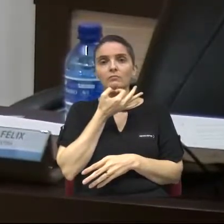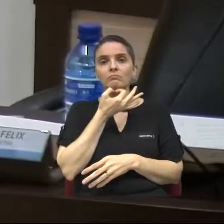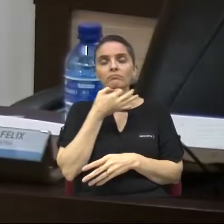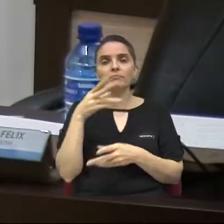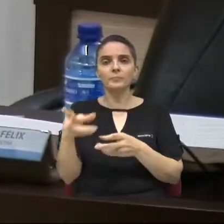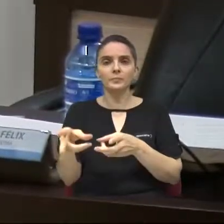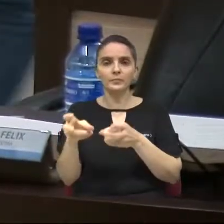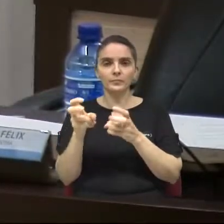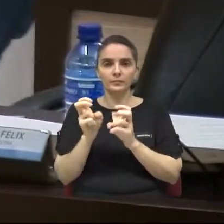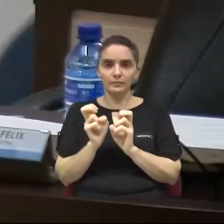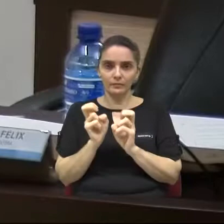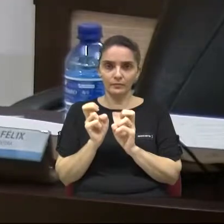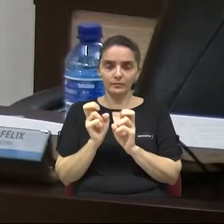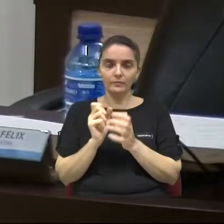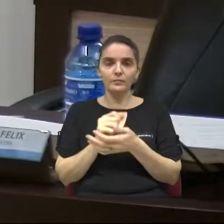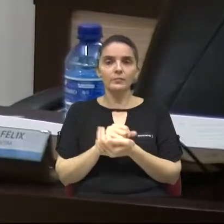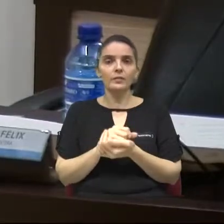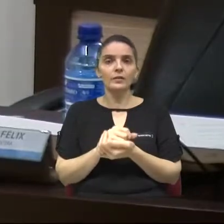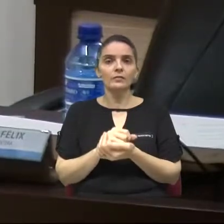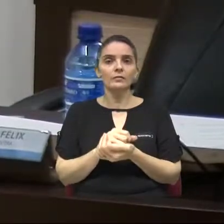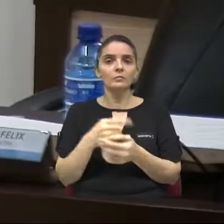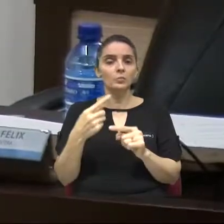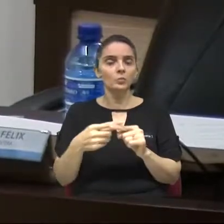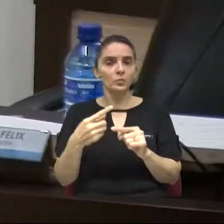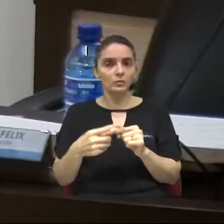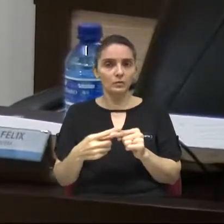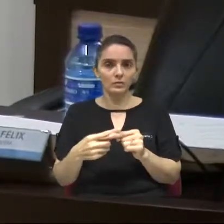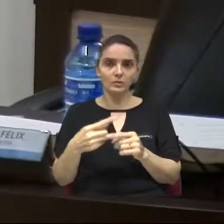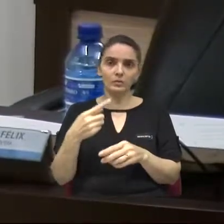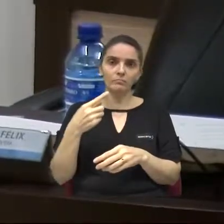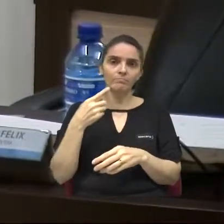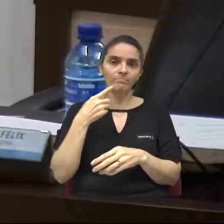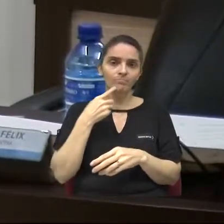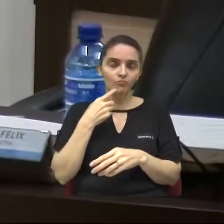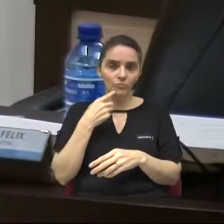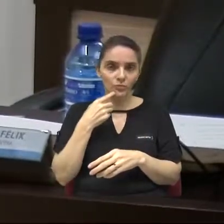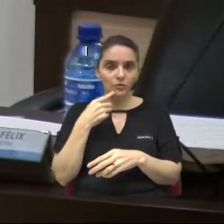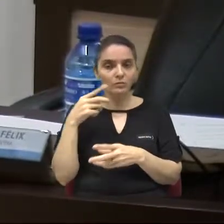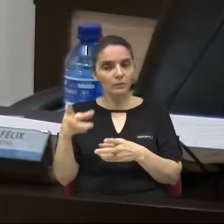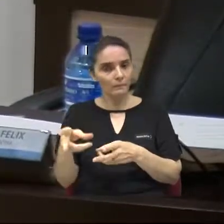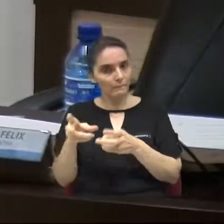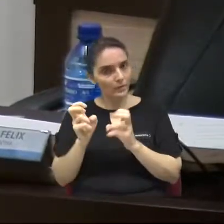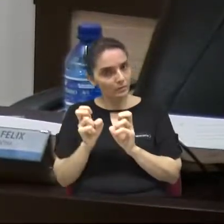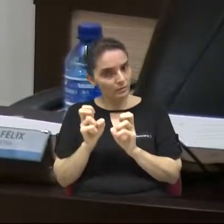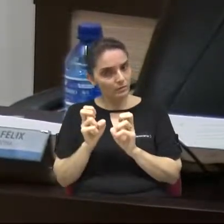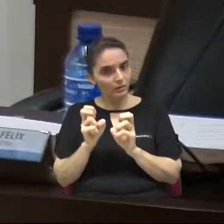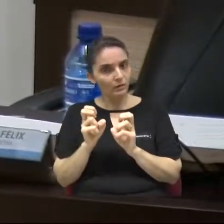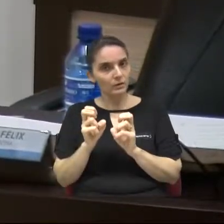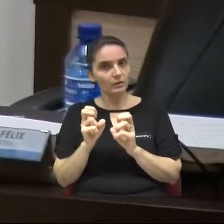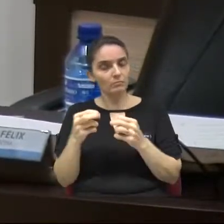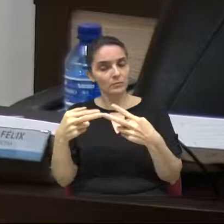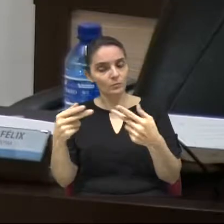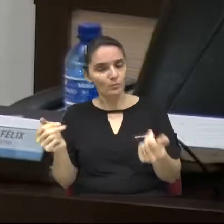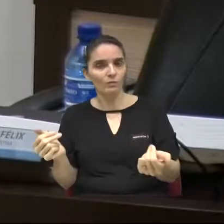perspicácia do vereador Cleiton Silva, que nós sabemos é dotado de bastante inteligência.